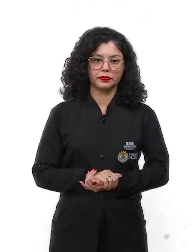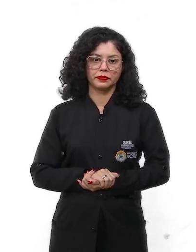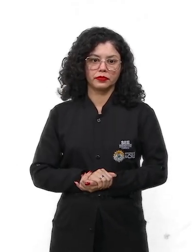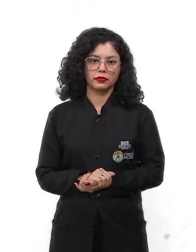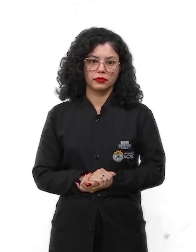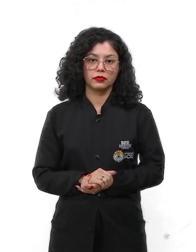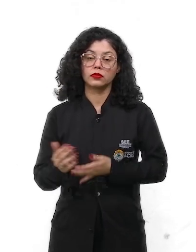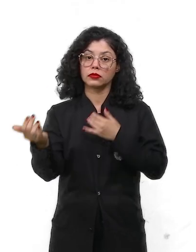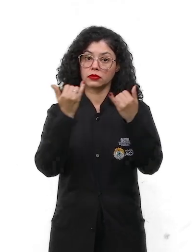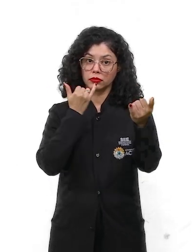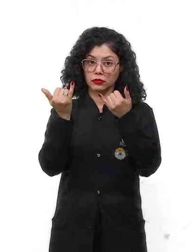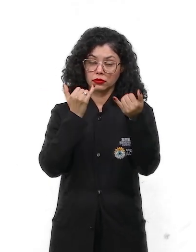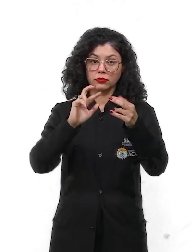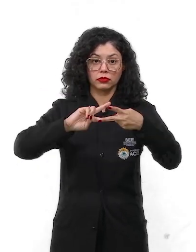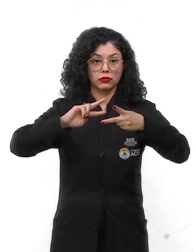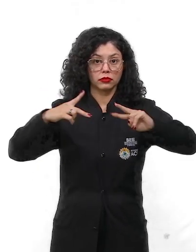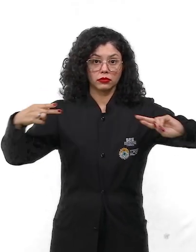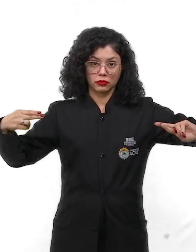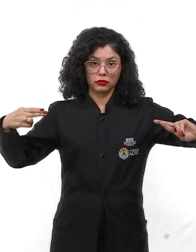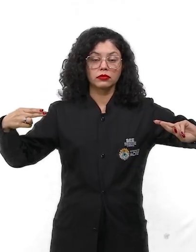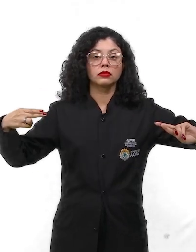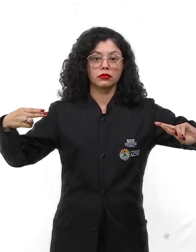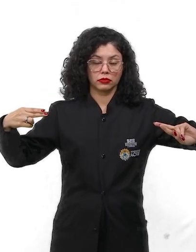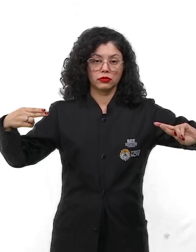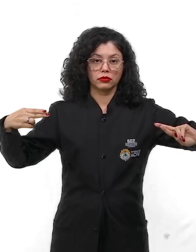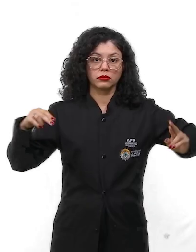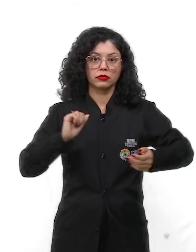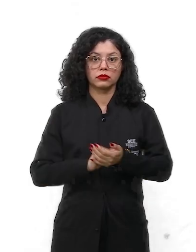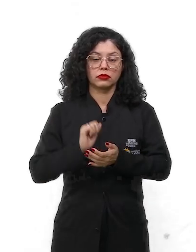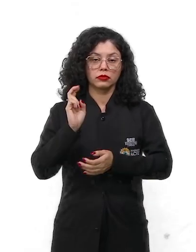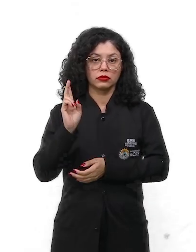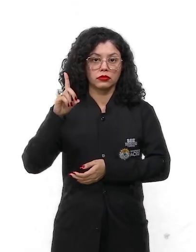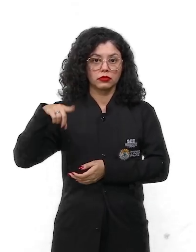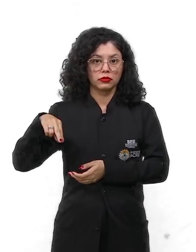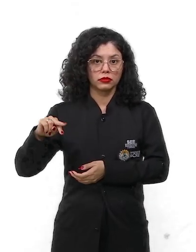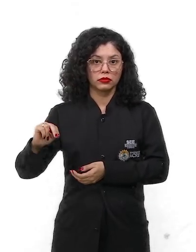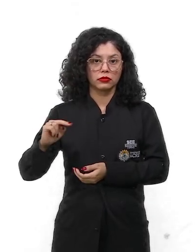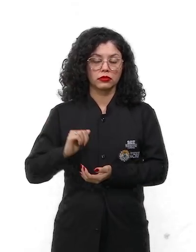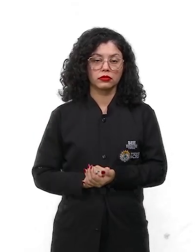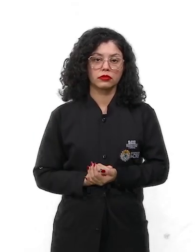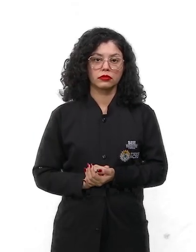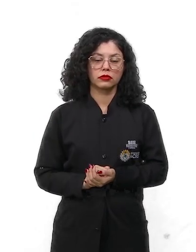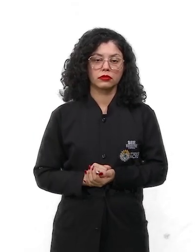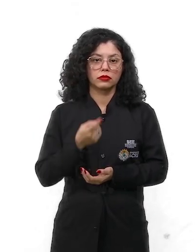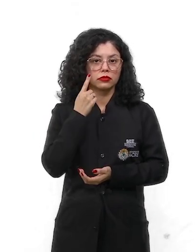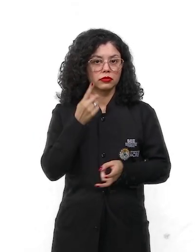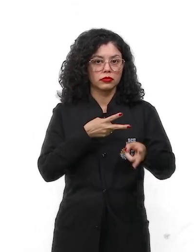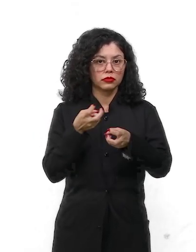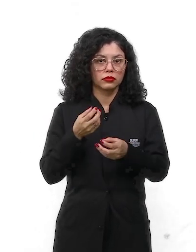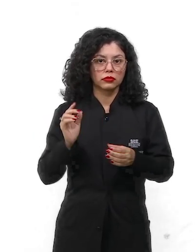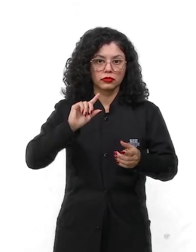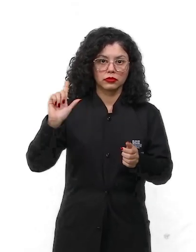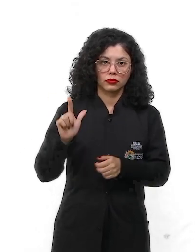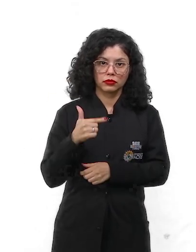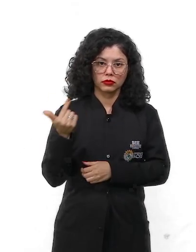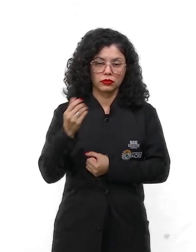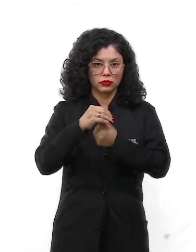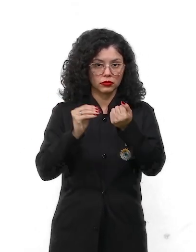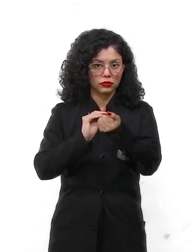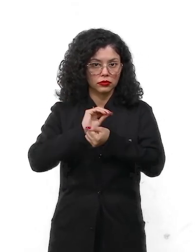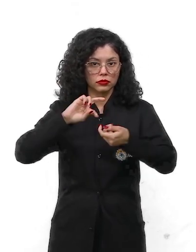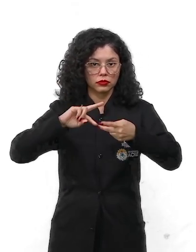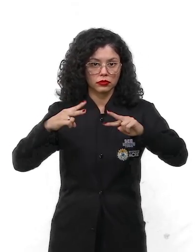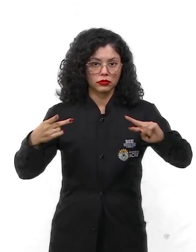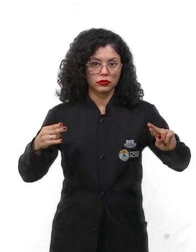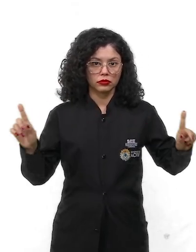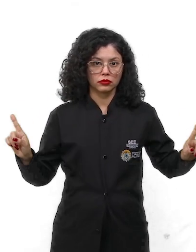uma informação genética, um fragmento de DNA, pode ser inserida numa outra molécula de DNA